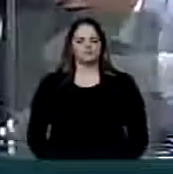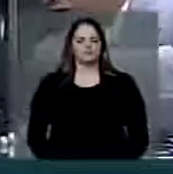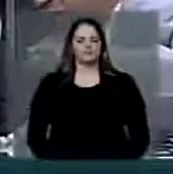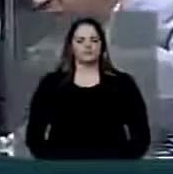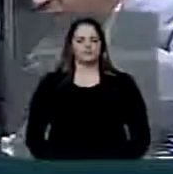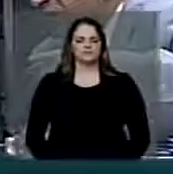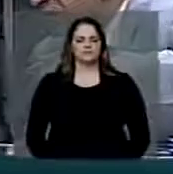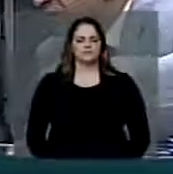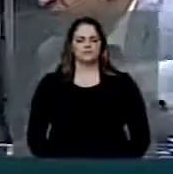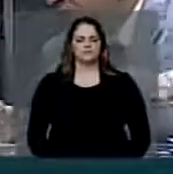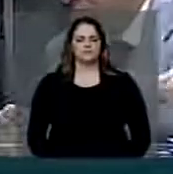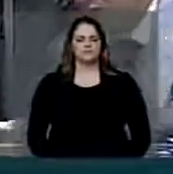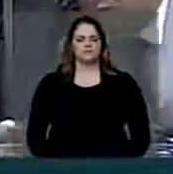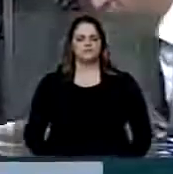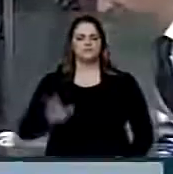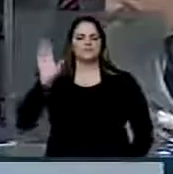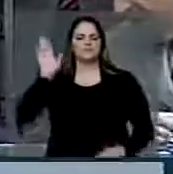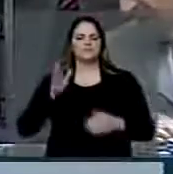presidente. Senhor presidente.